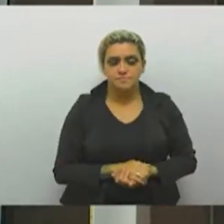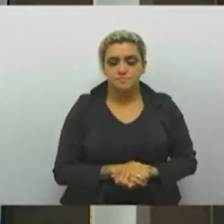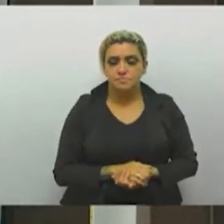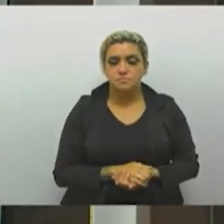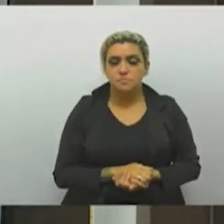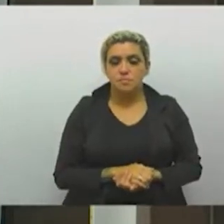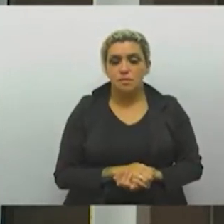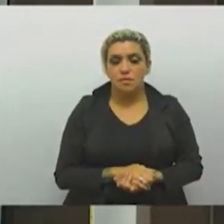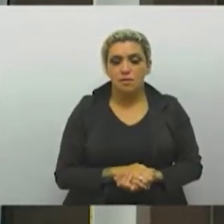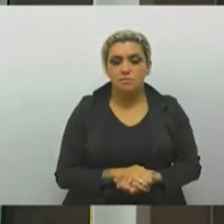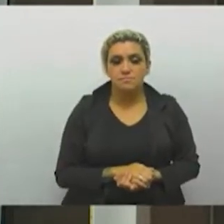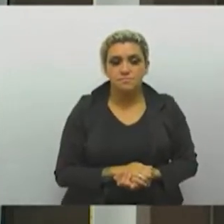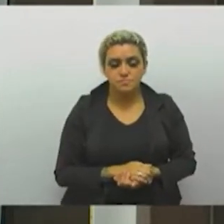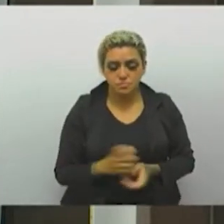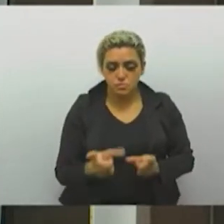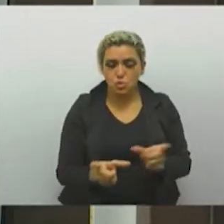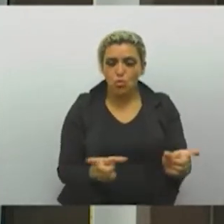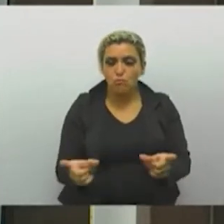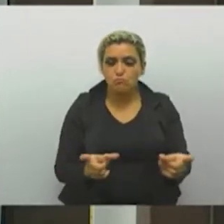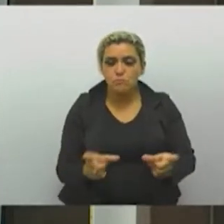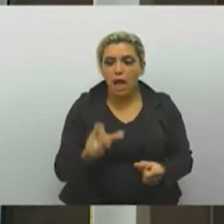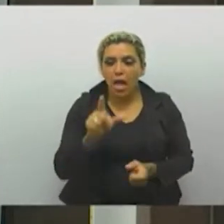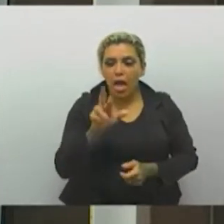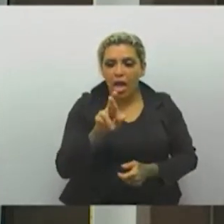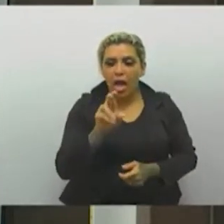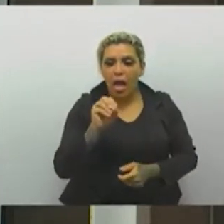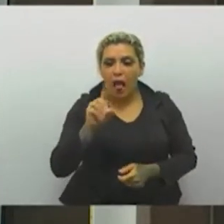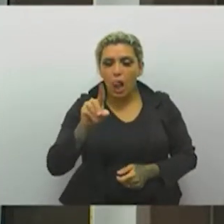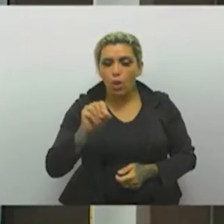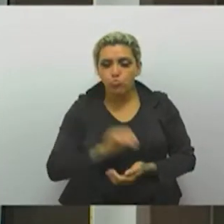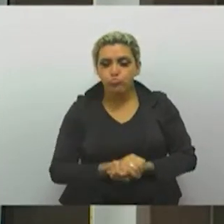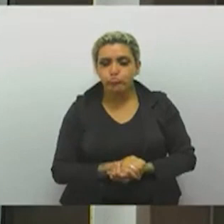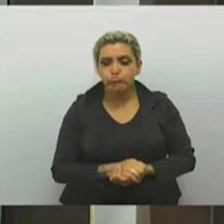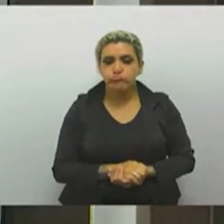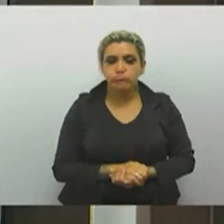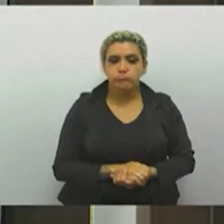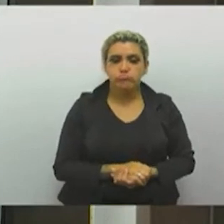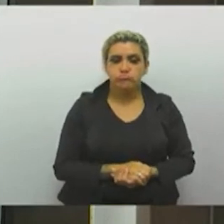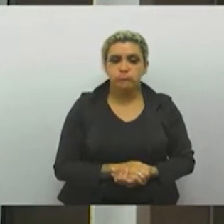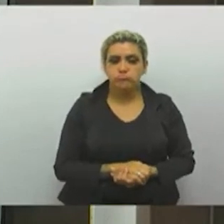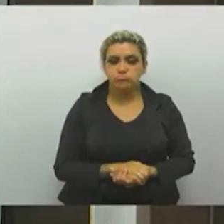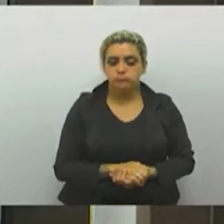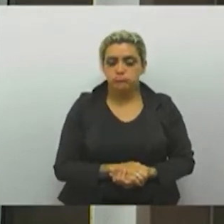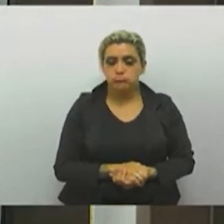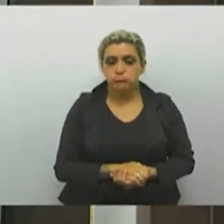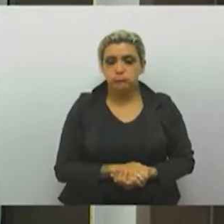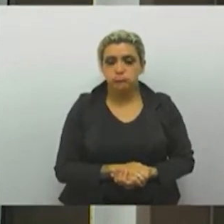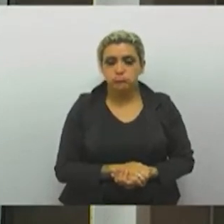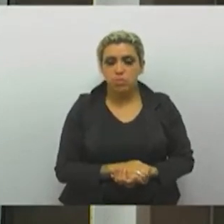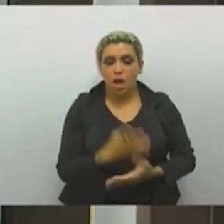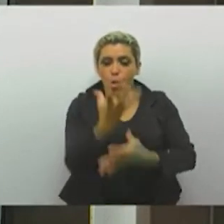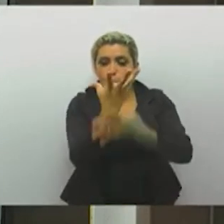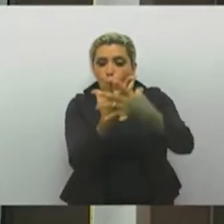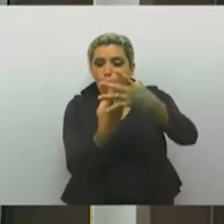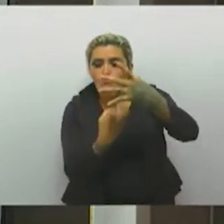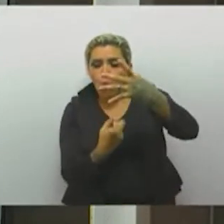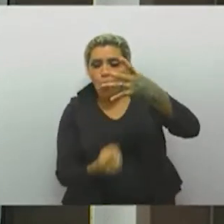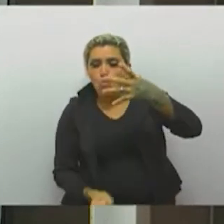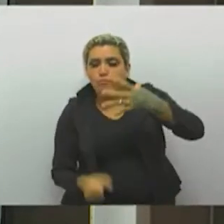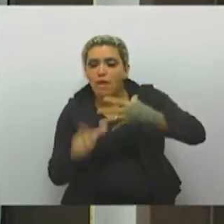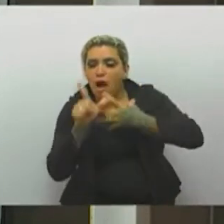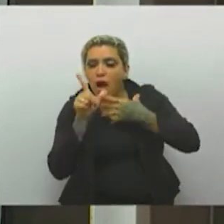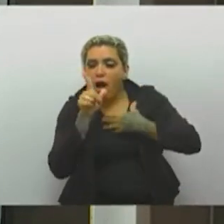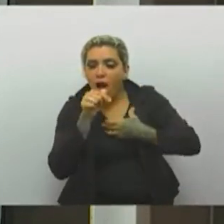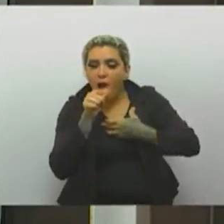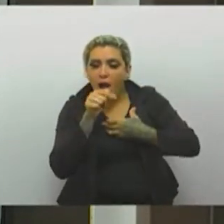colocação dos ralos tipo grelha ou eh vai melhorar o escoamento das águas pros viagens